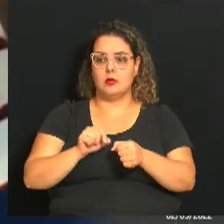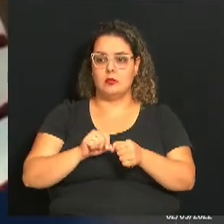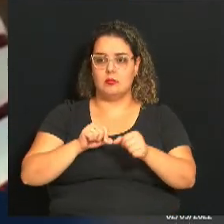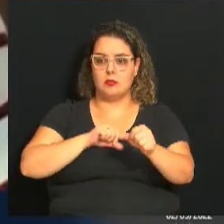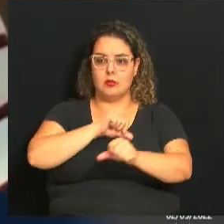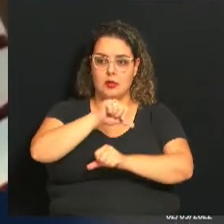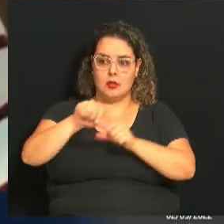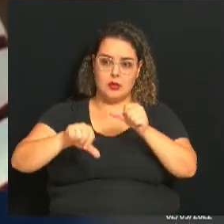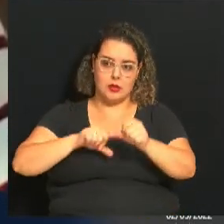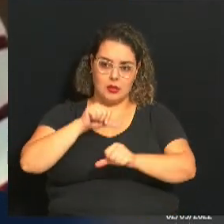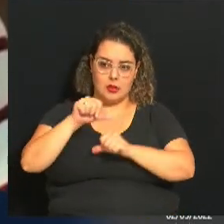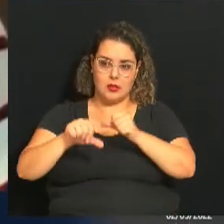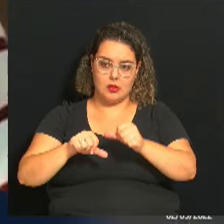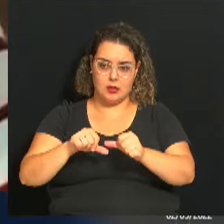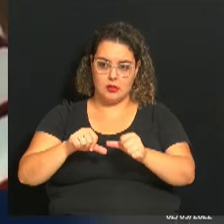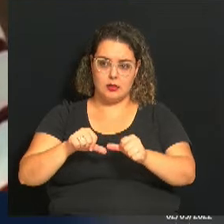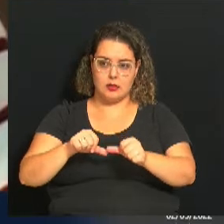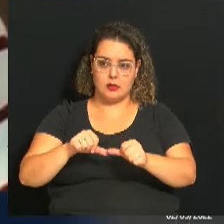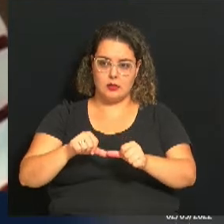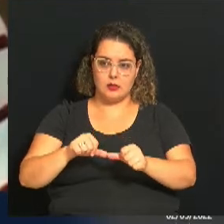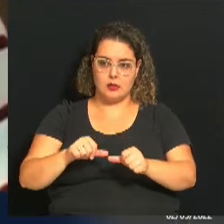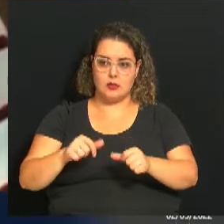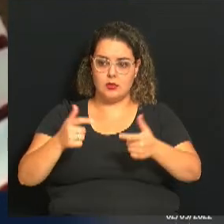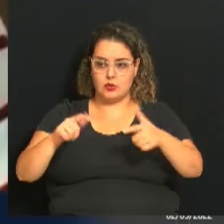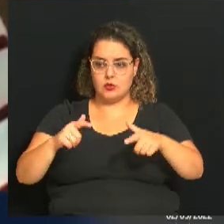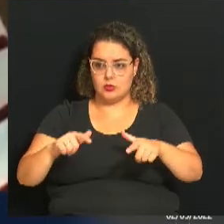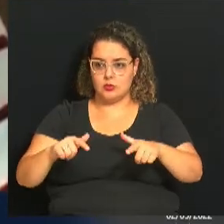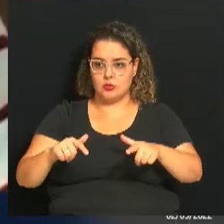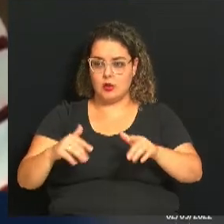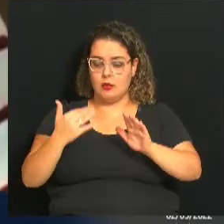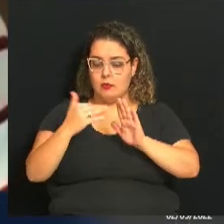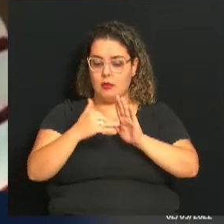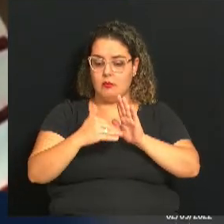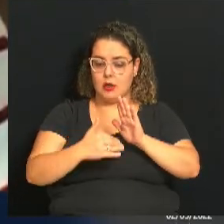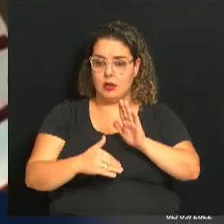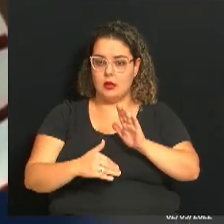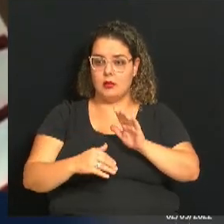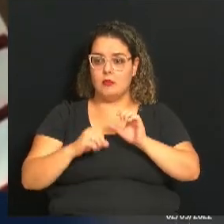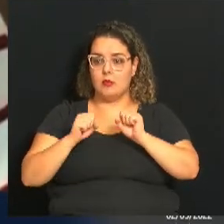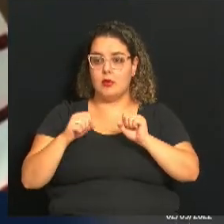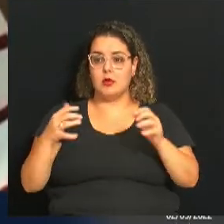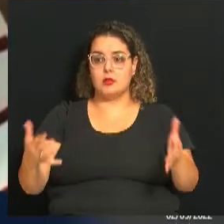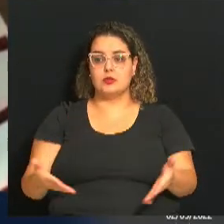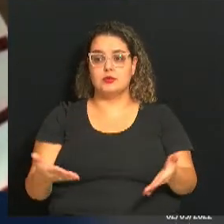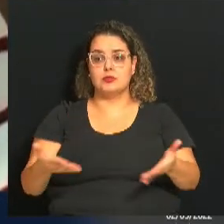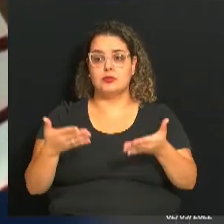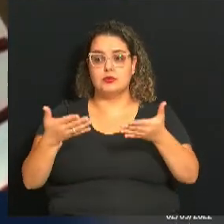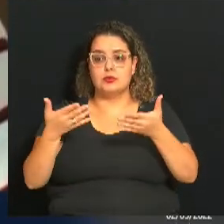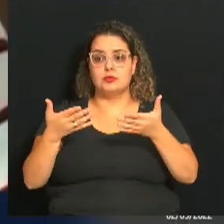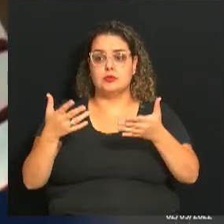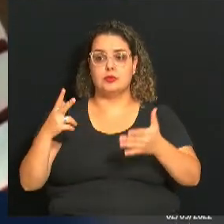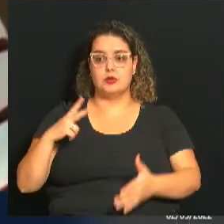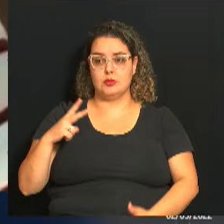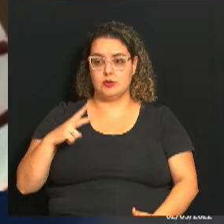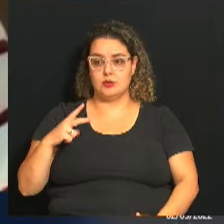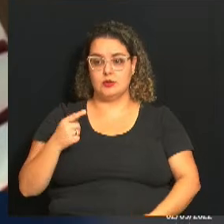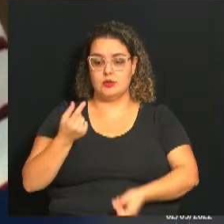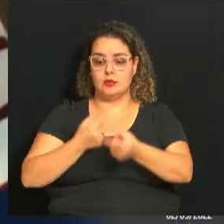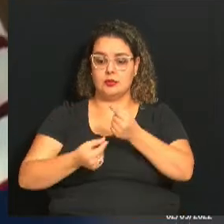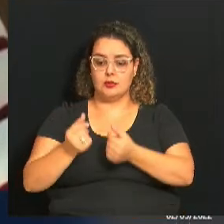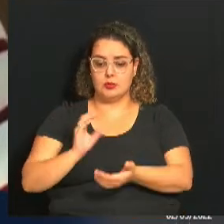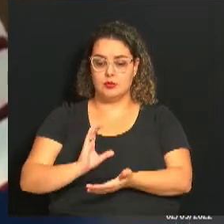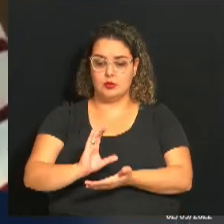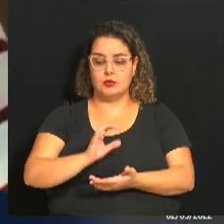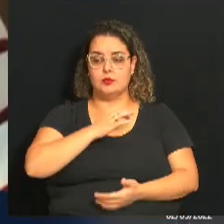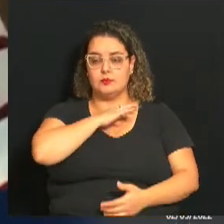transformação daquilo que está escrito hoje, pode incentivar a iniciativa privada a investir. Eu vou